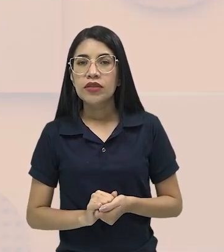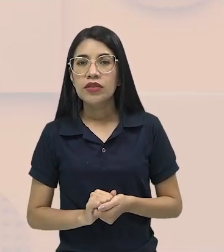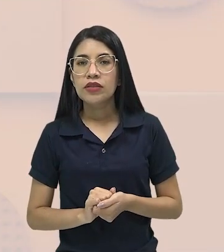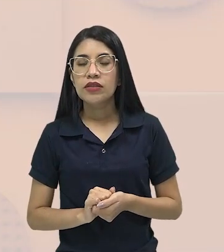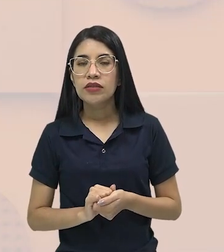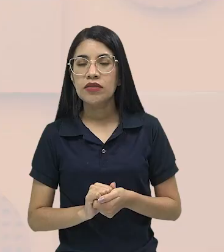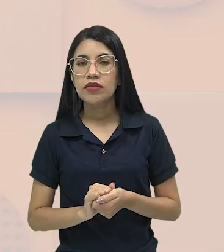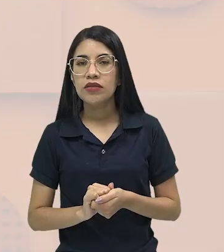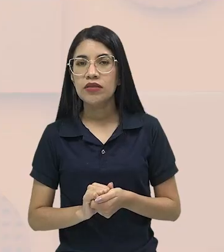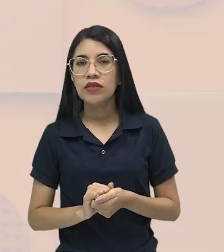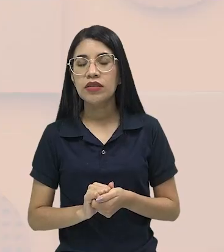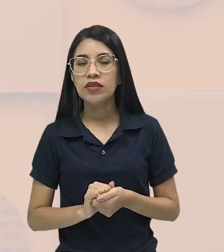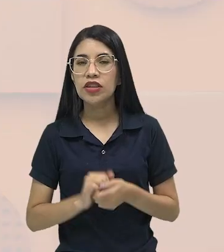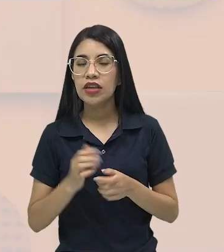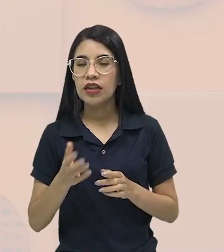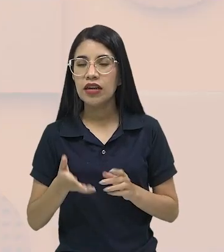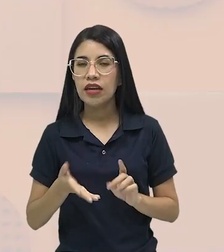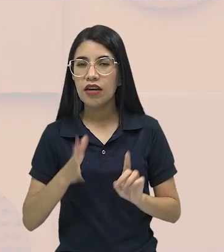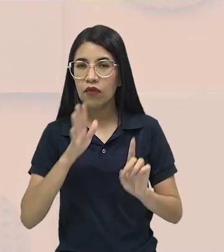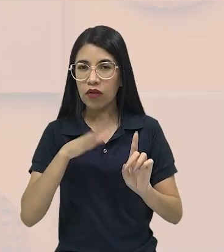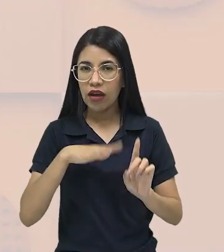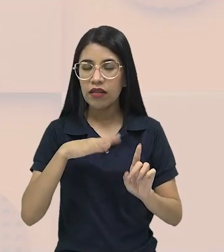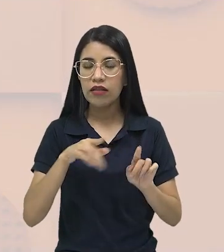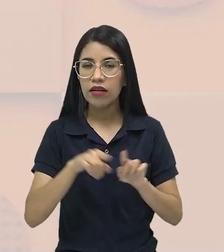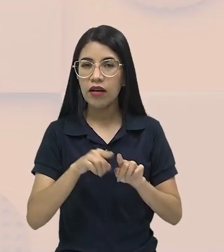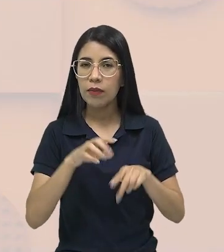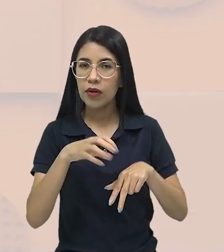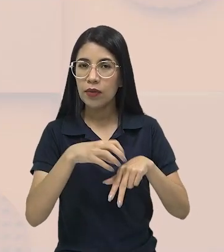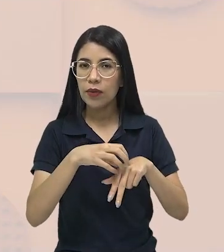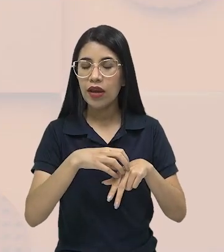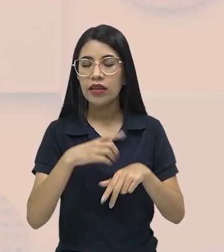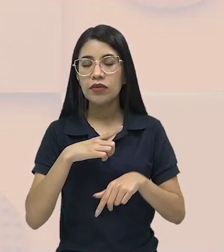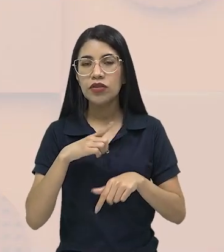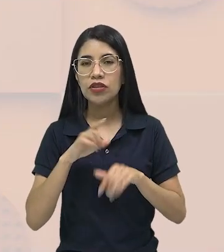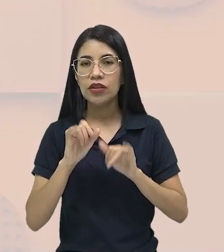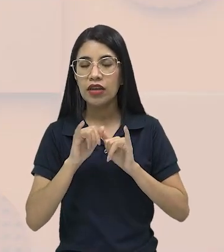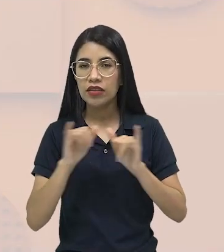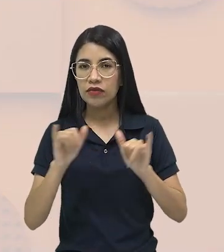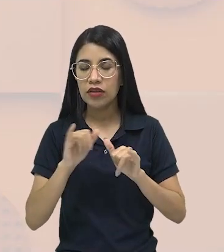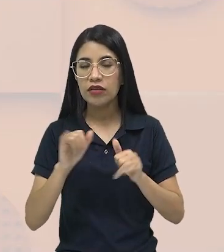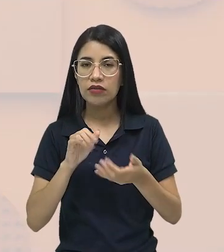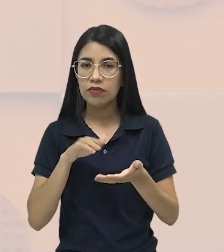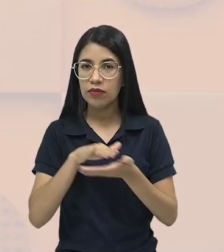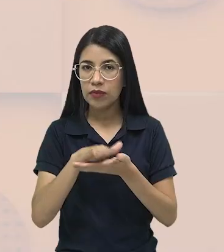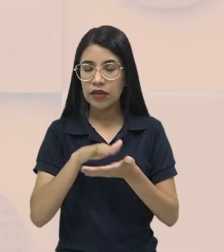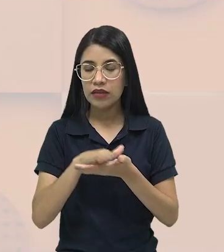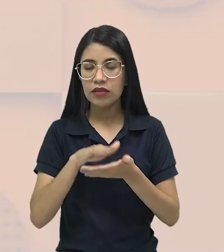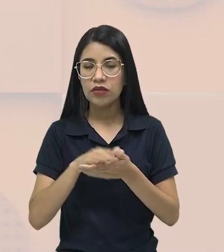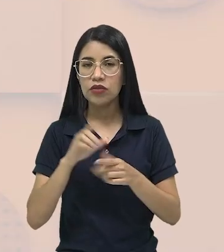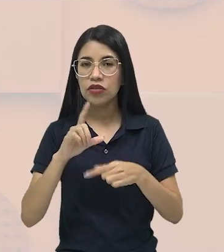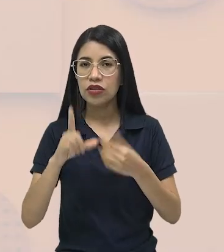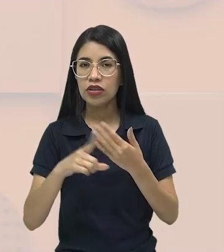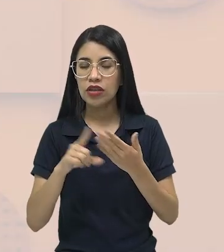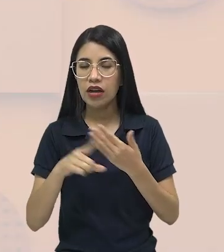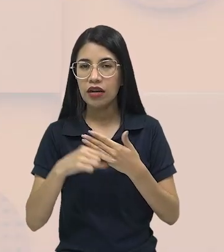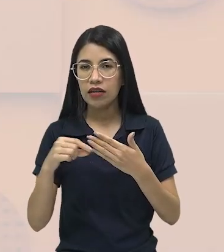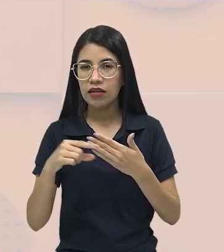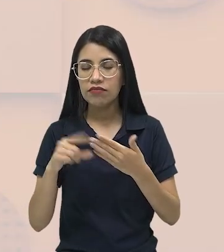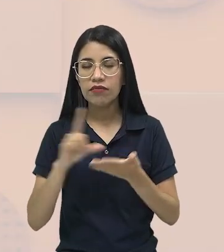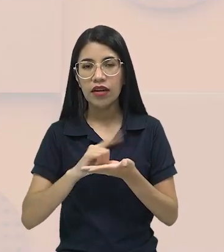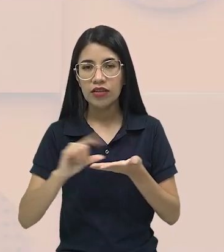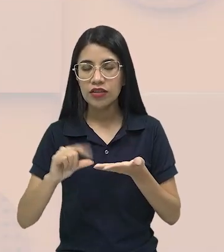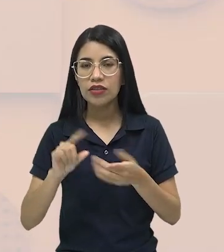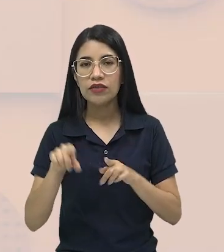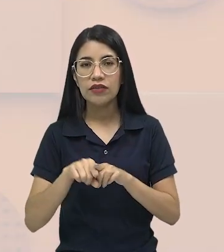o governo, né, através da imprensa. Então, nós teremos a publicação de artigos, de livros, né? Ele vai trazer muito